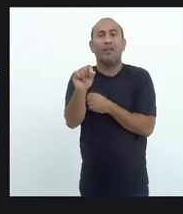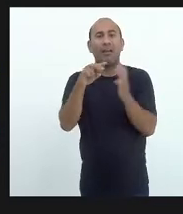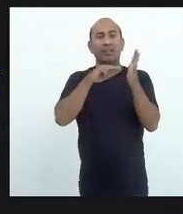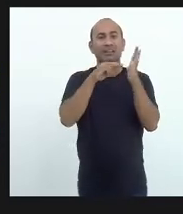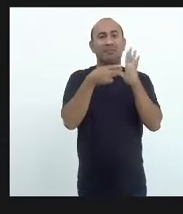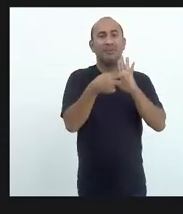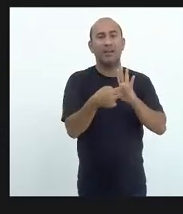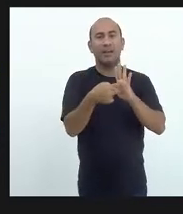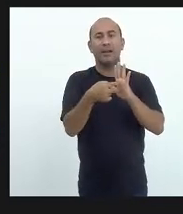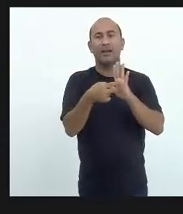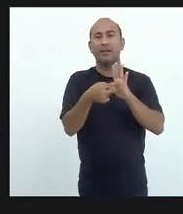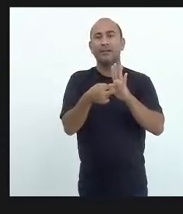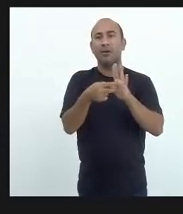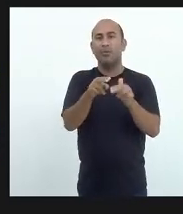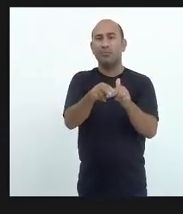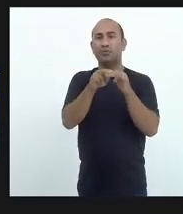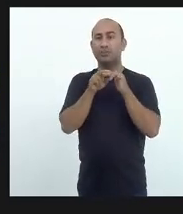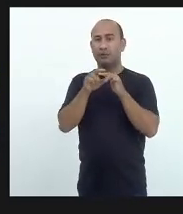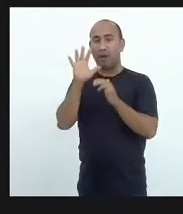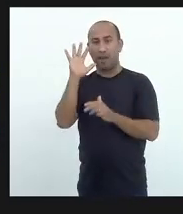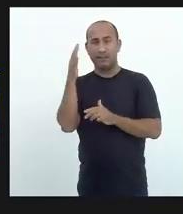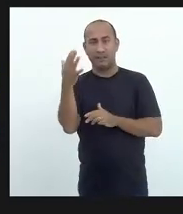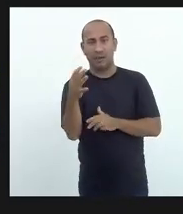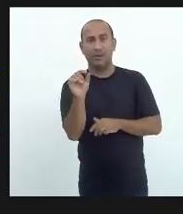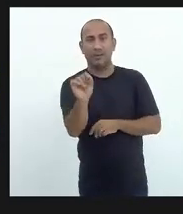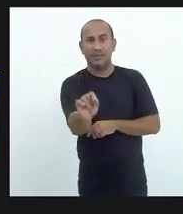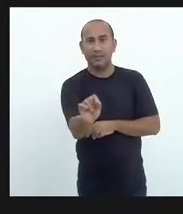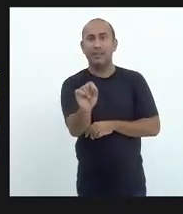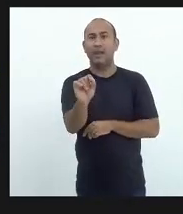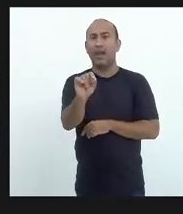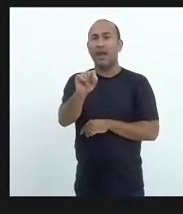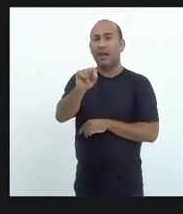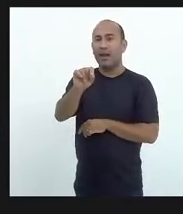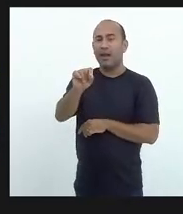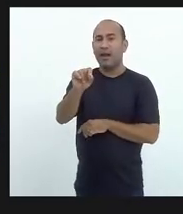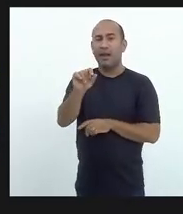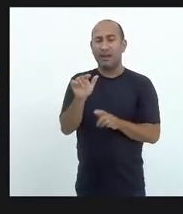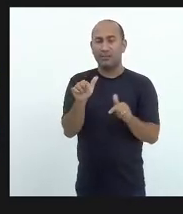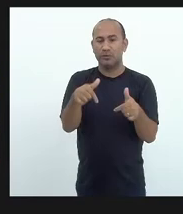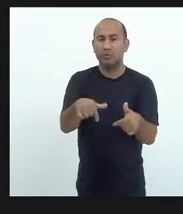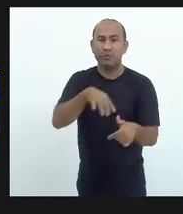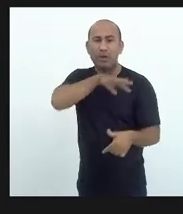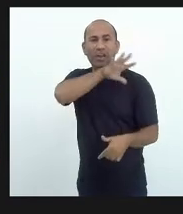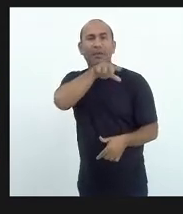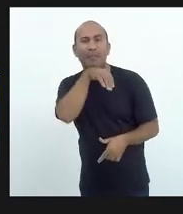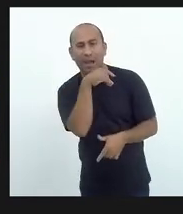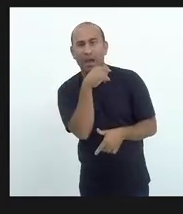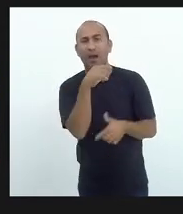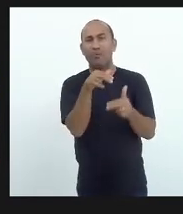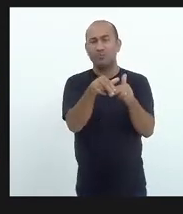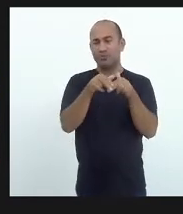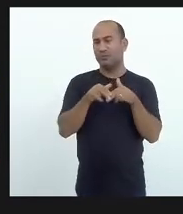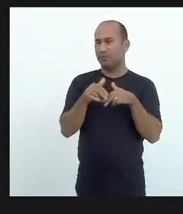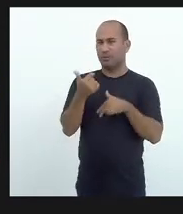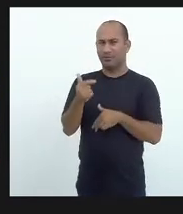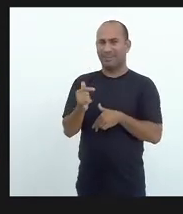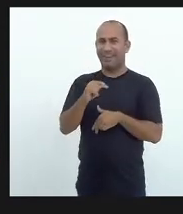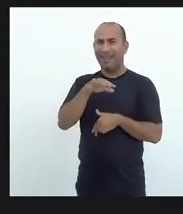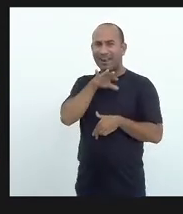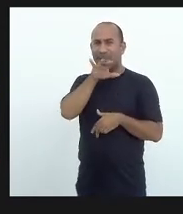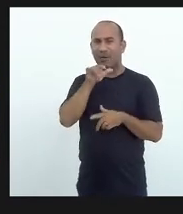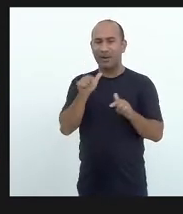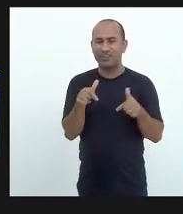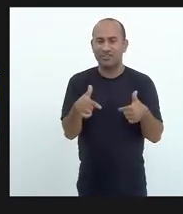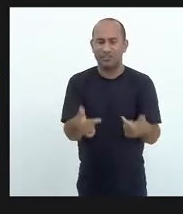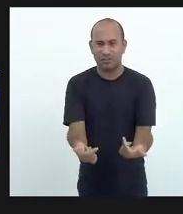presidente. Esta é a razão pela qual o animal não animaliza seu contorno para animalizar-se, nem